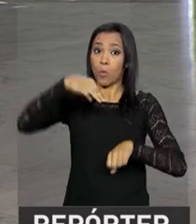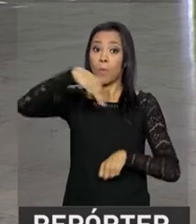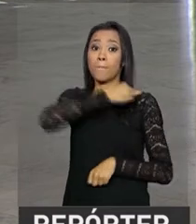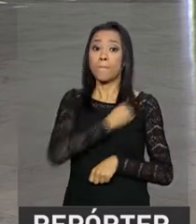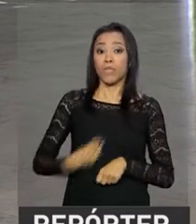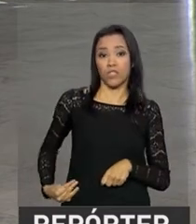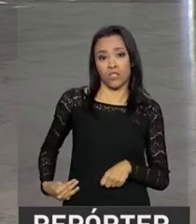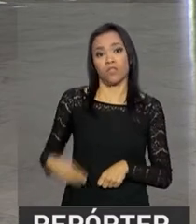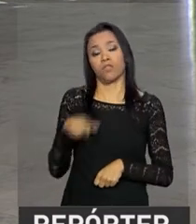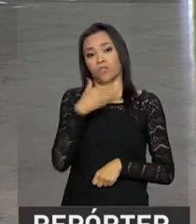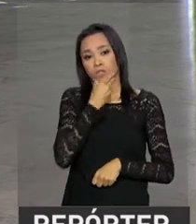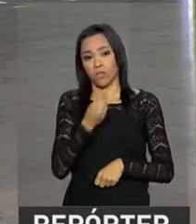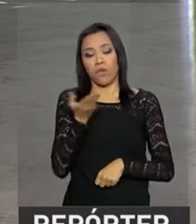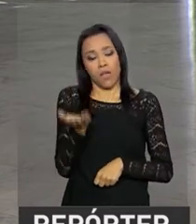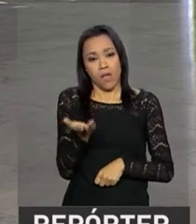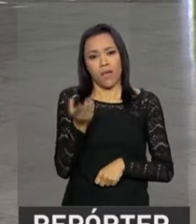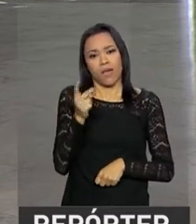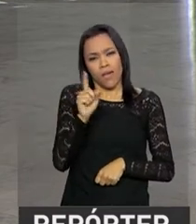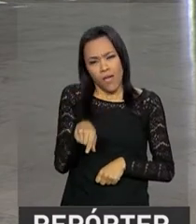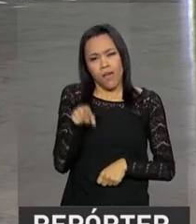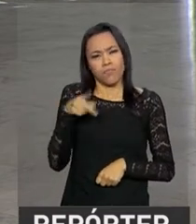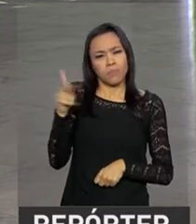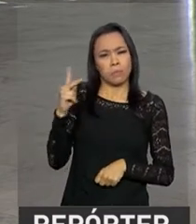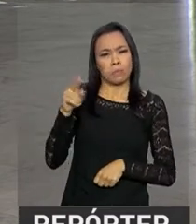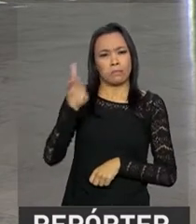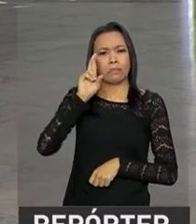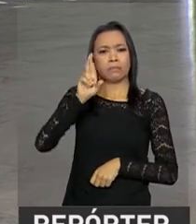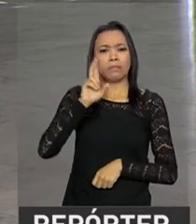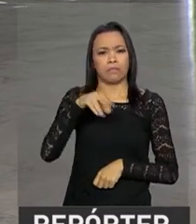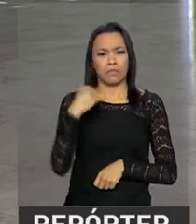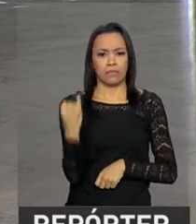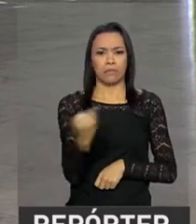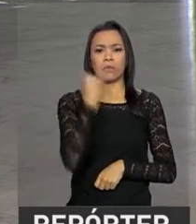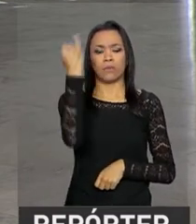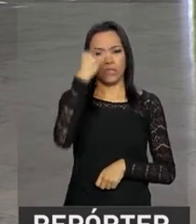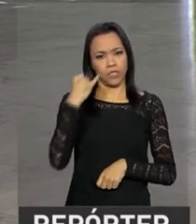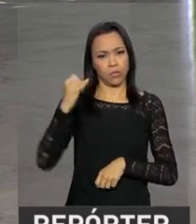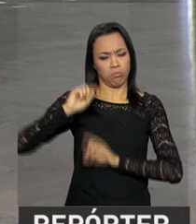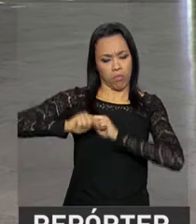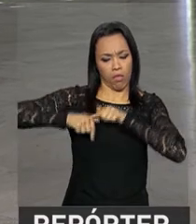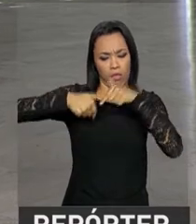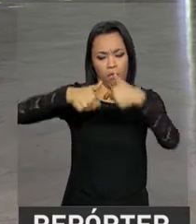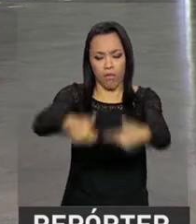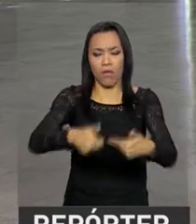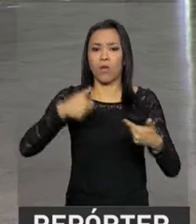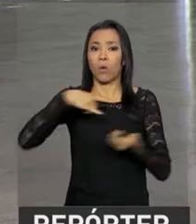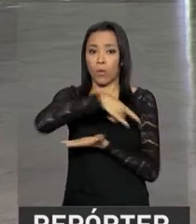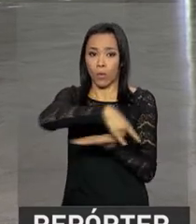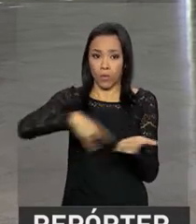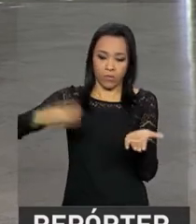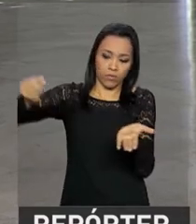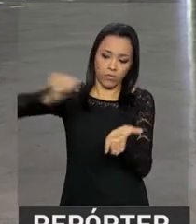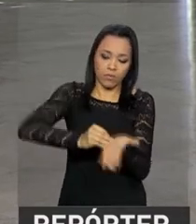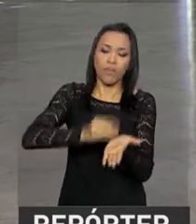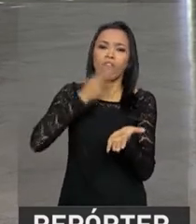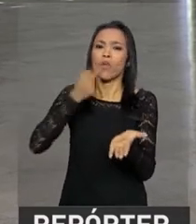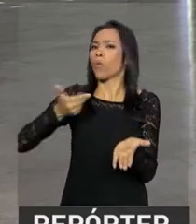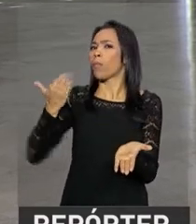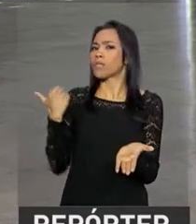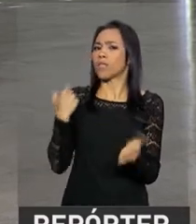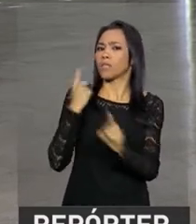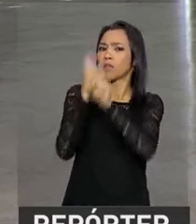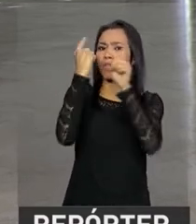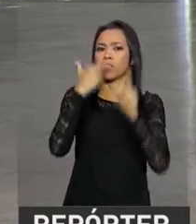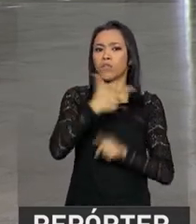pela paz permanecerá como seu mais importante legado para a humanidade na nota o presidente citou o encontro que teve com shimon